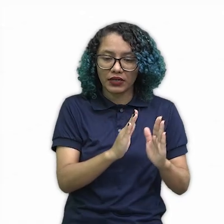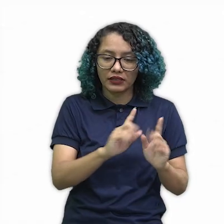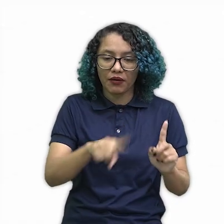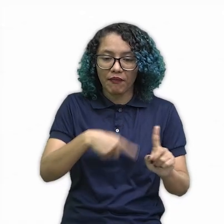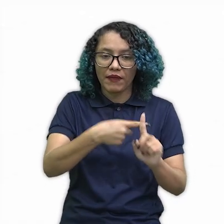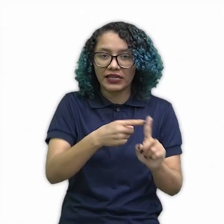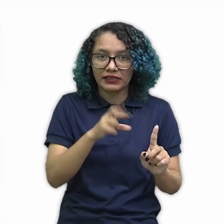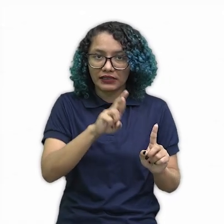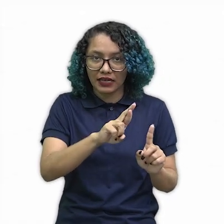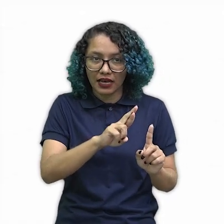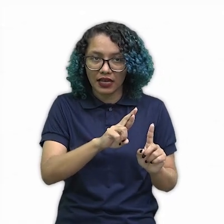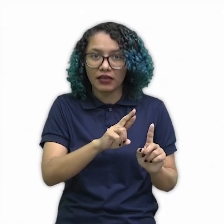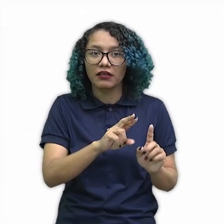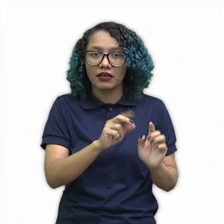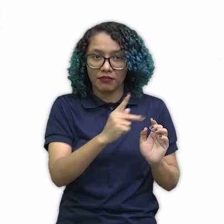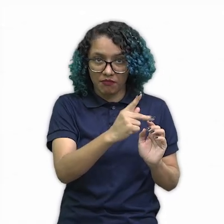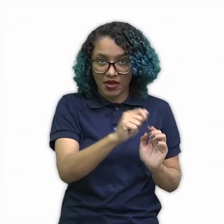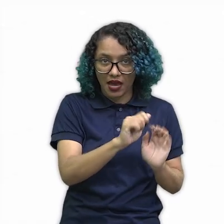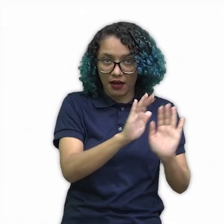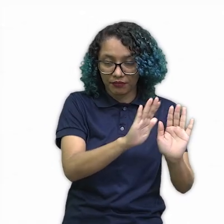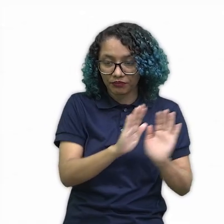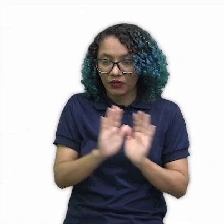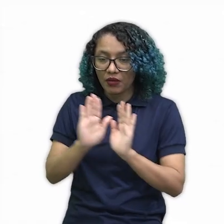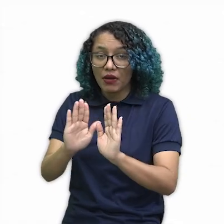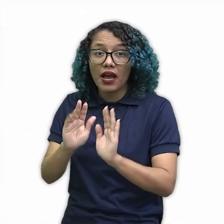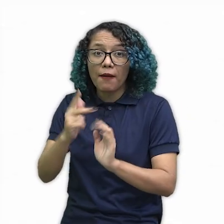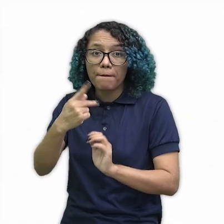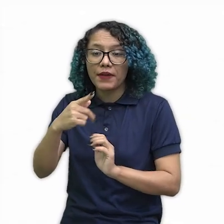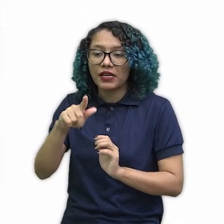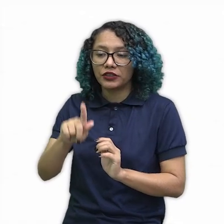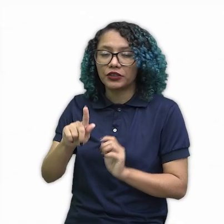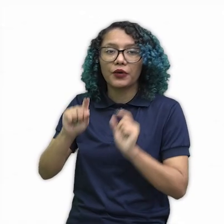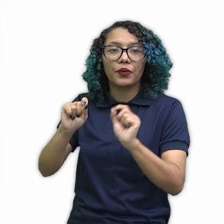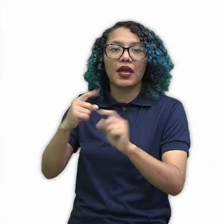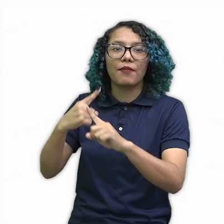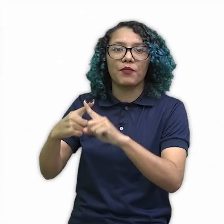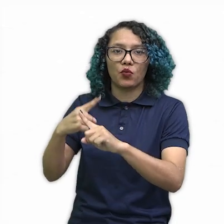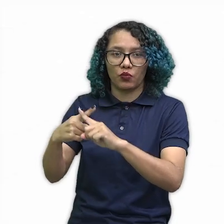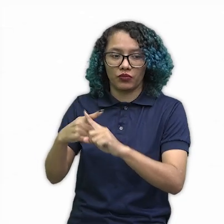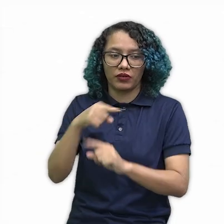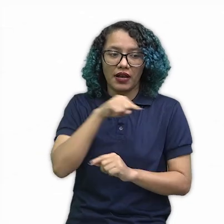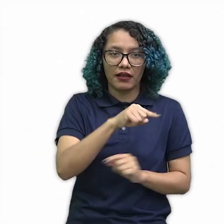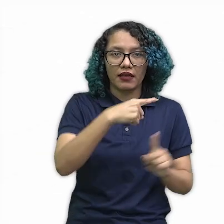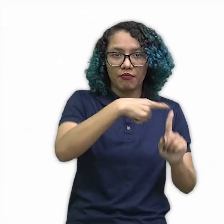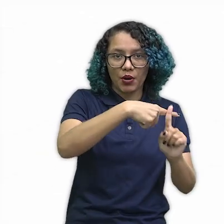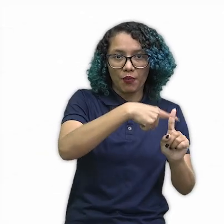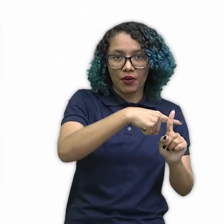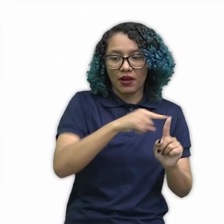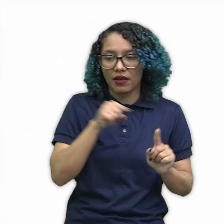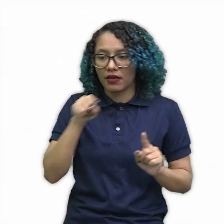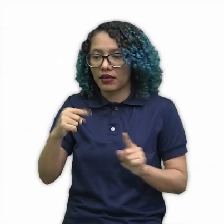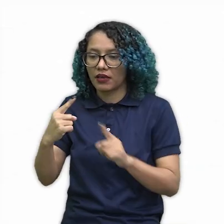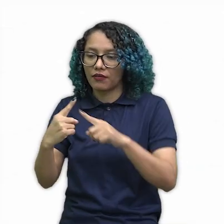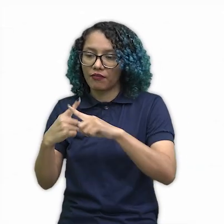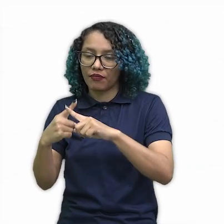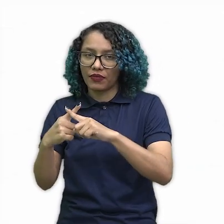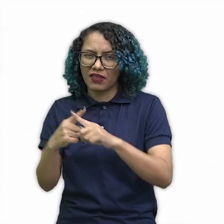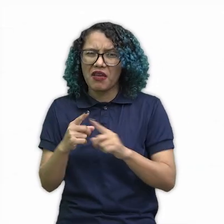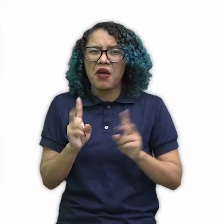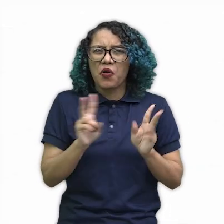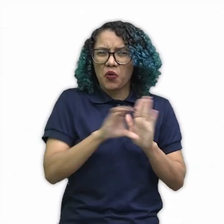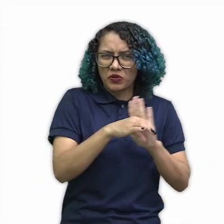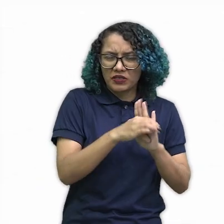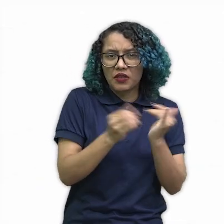posterior. E aqui nós vamos ter, então, a multiplicação. Então é o mesmo raciocínio, só que em vez de adição, nós